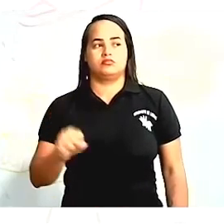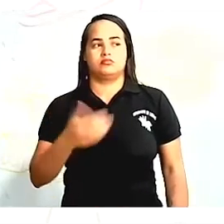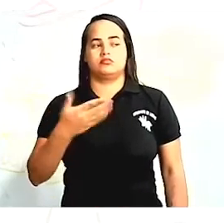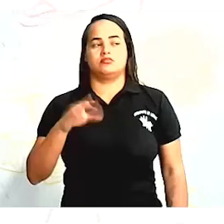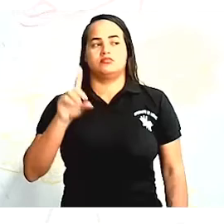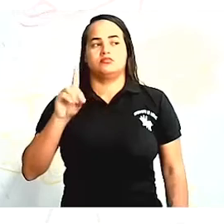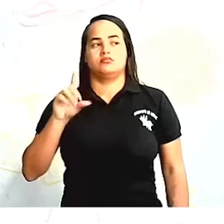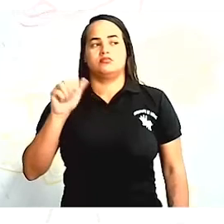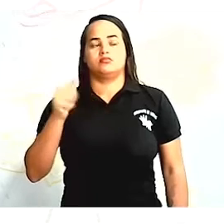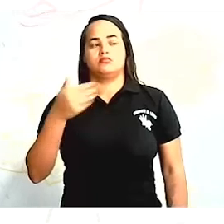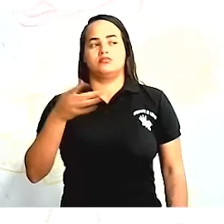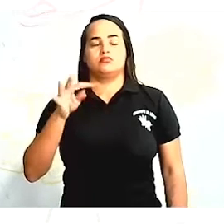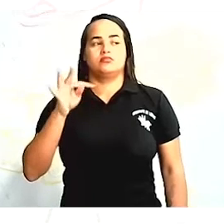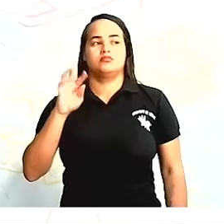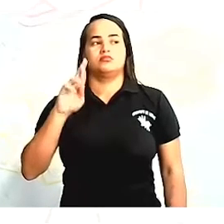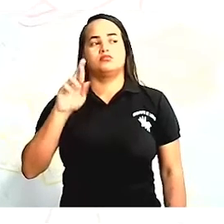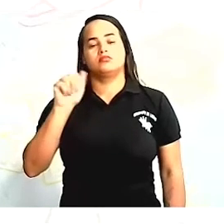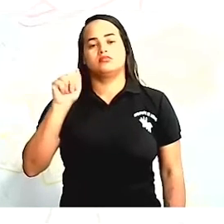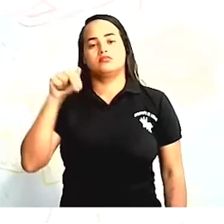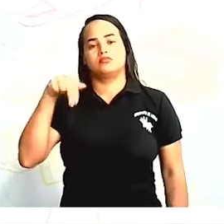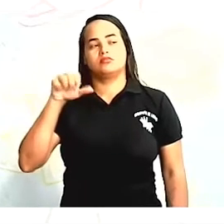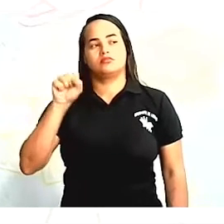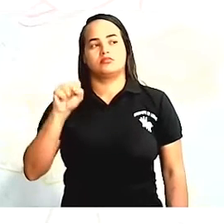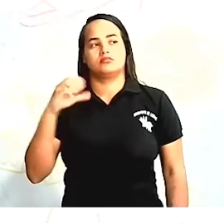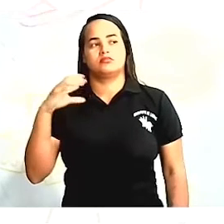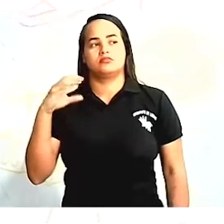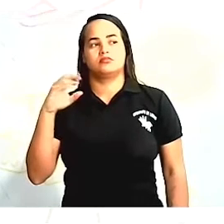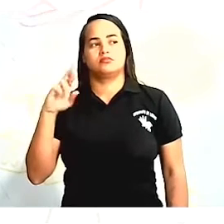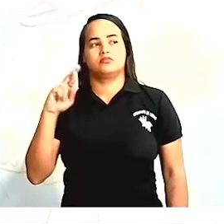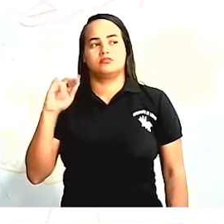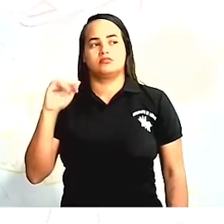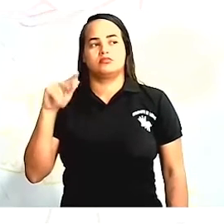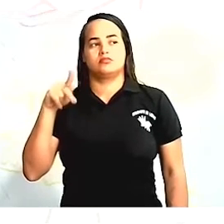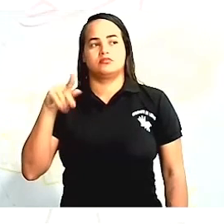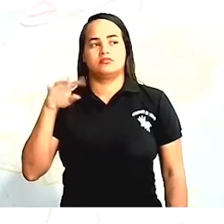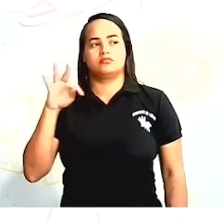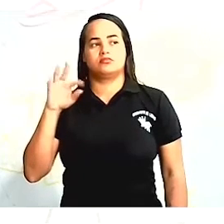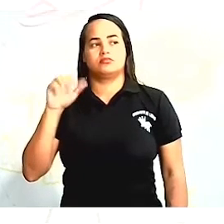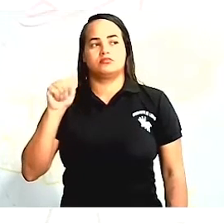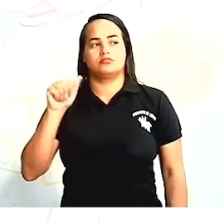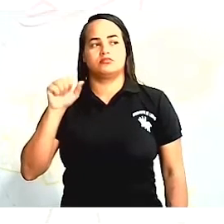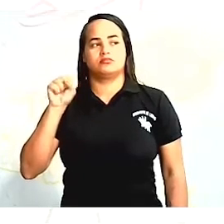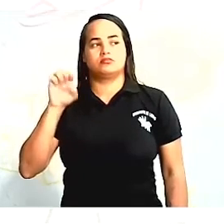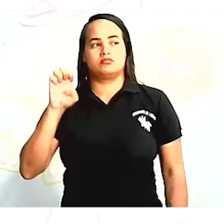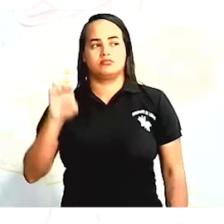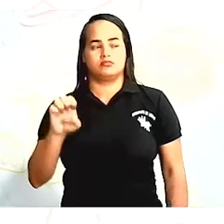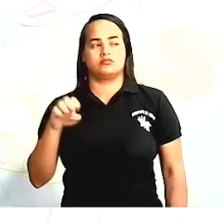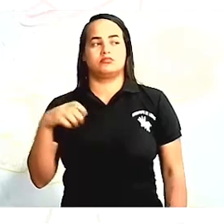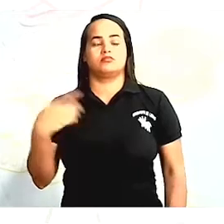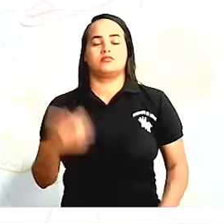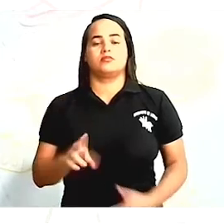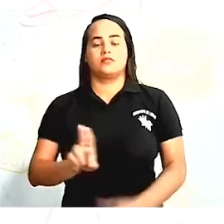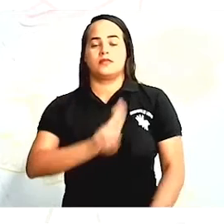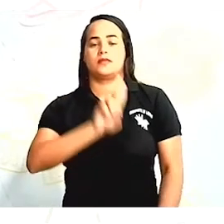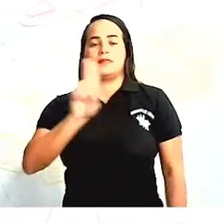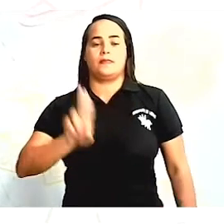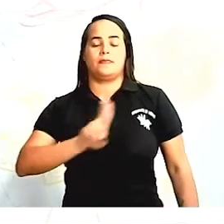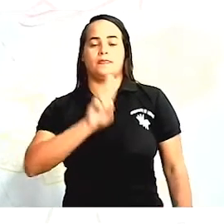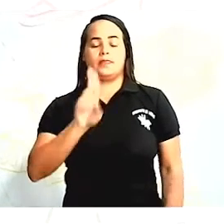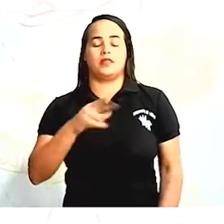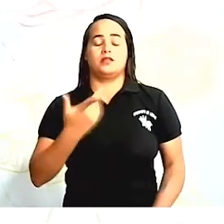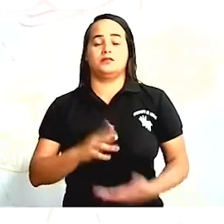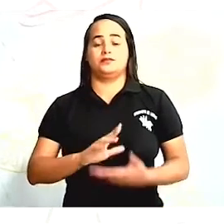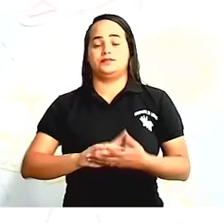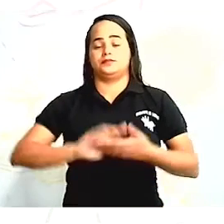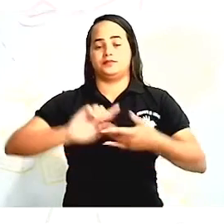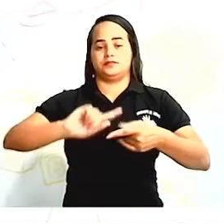reversa? Pronto. Então, essa droga ela vai atuar nessa transcriptase reversa através de nucleosídeos. Vão atuar no